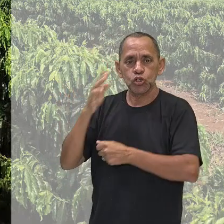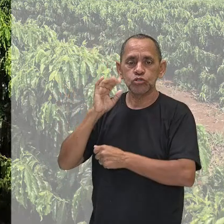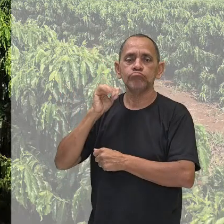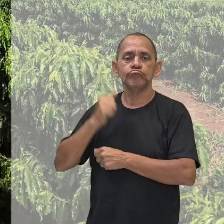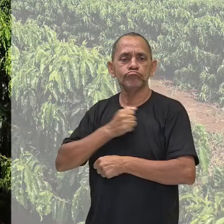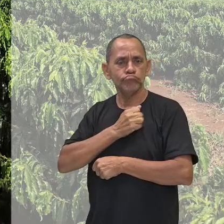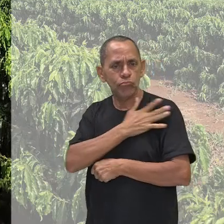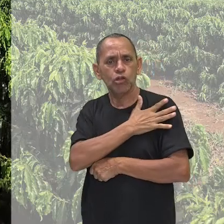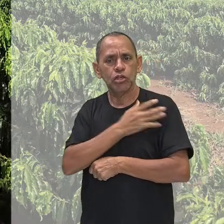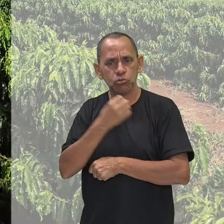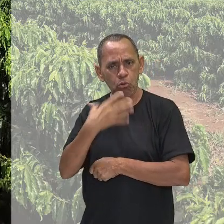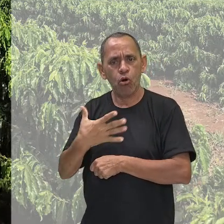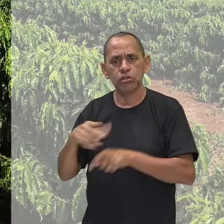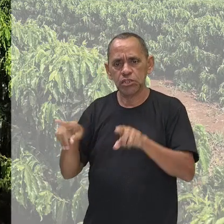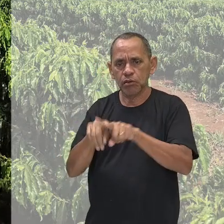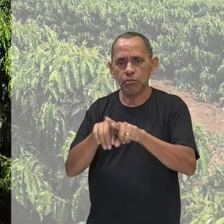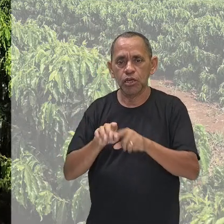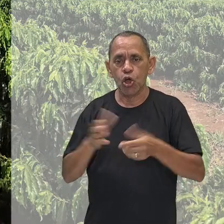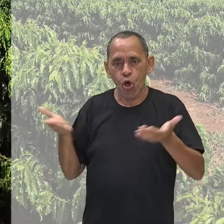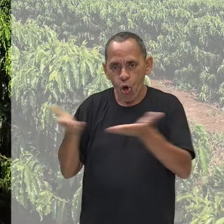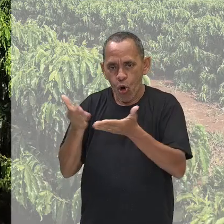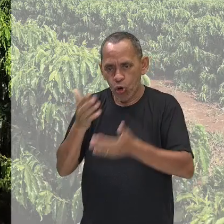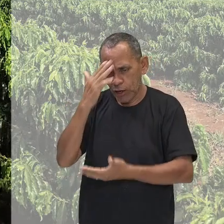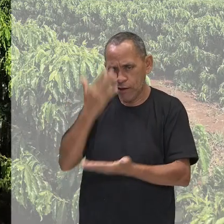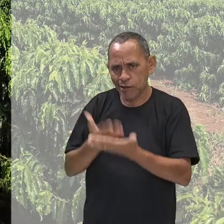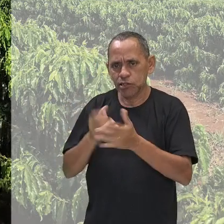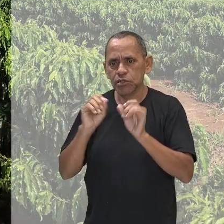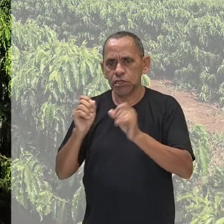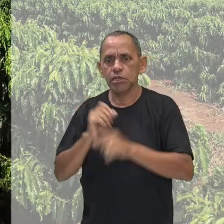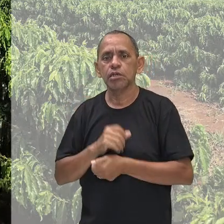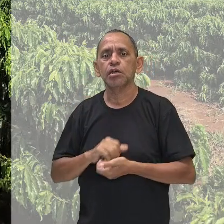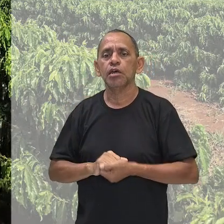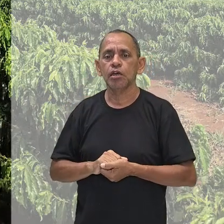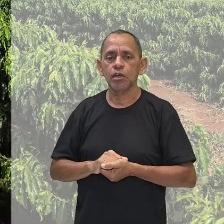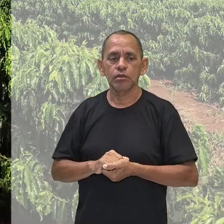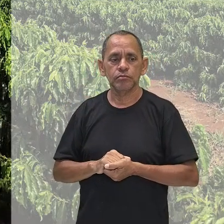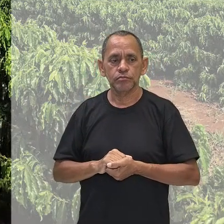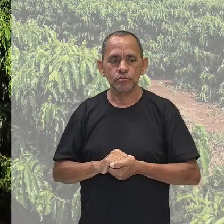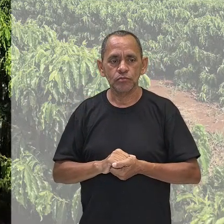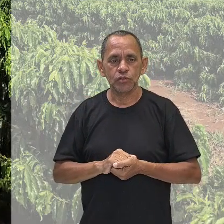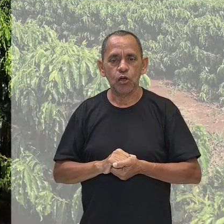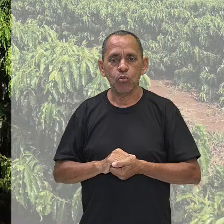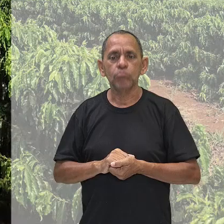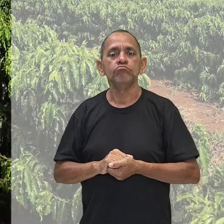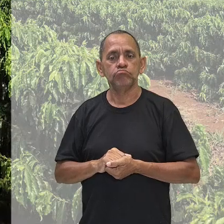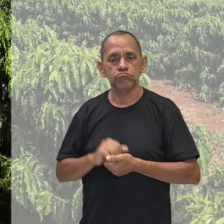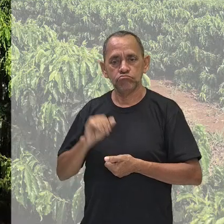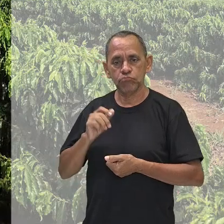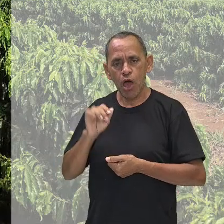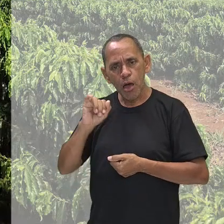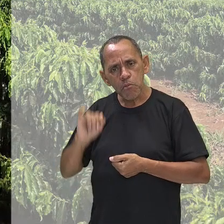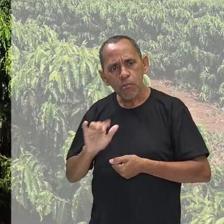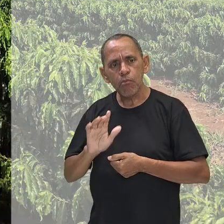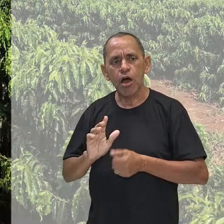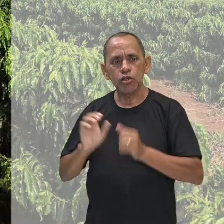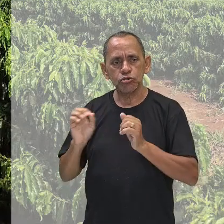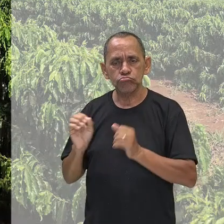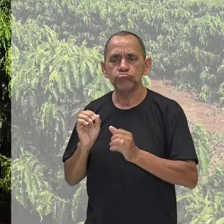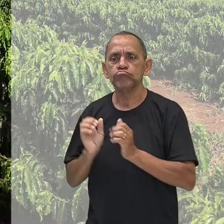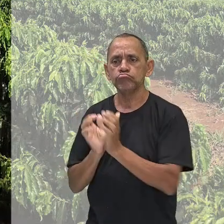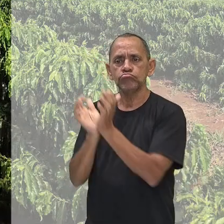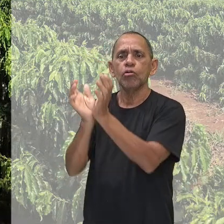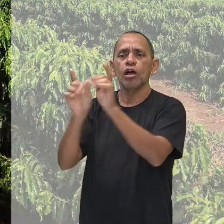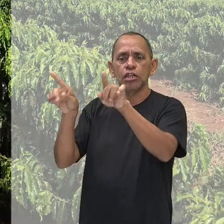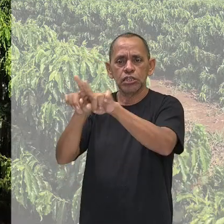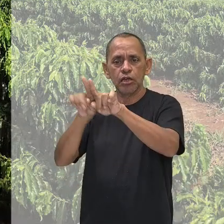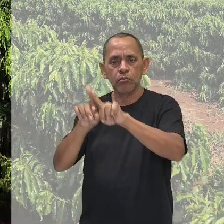militar brilhante que hoje é considerado o patrono do Exército Brasileiro, uma das figuras emblemáticas da história das Forças